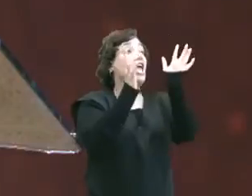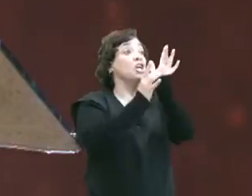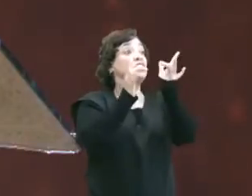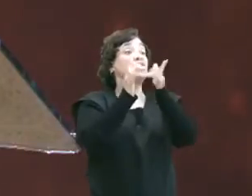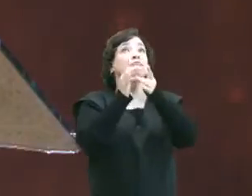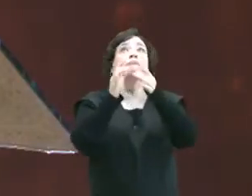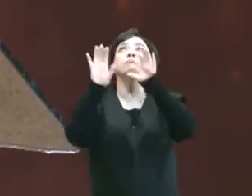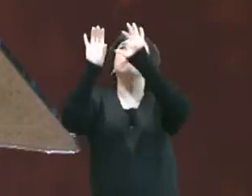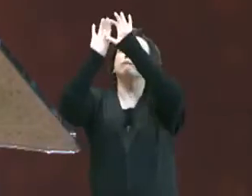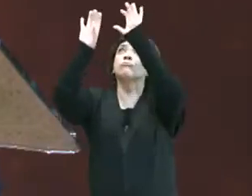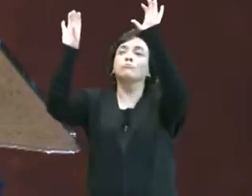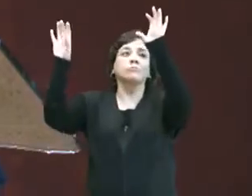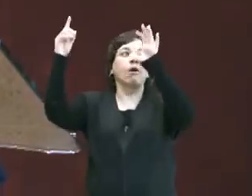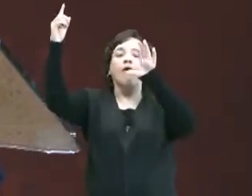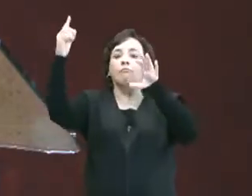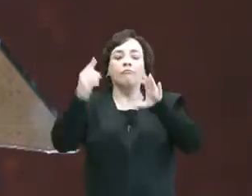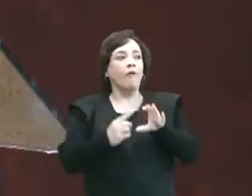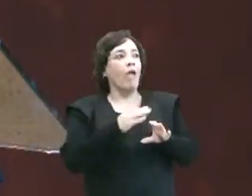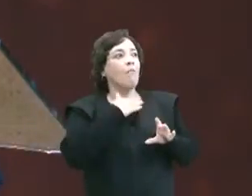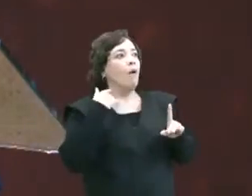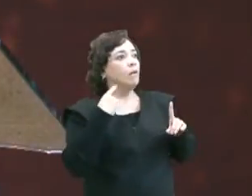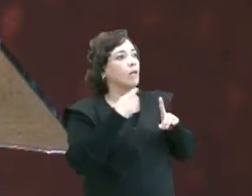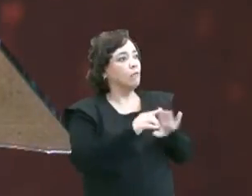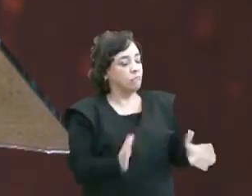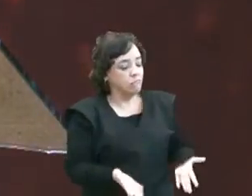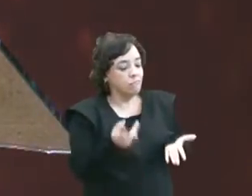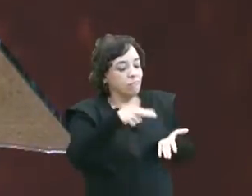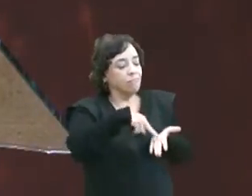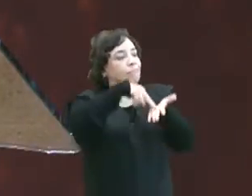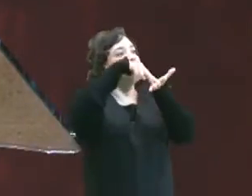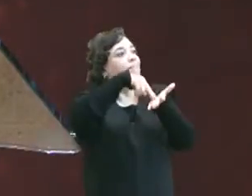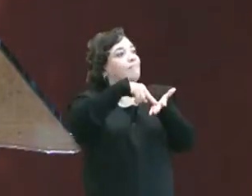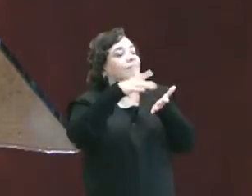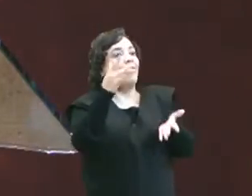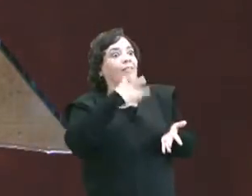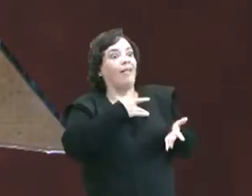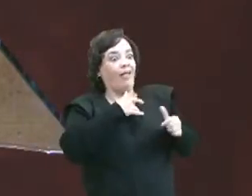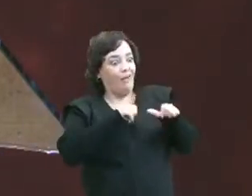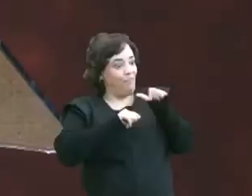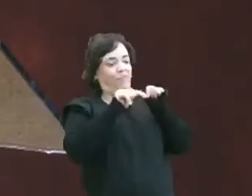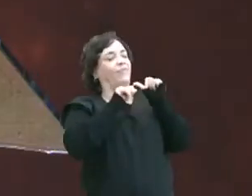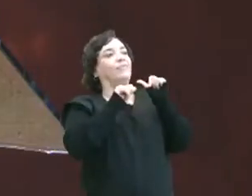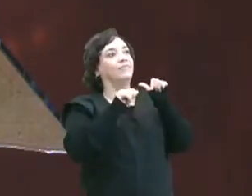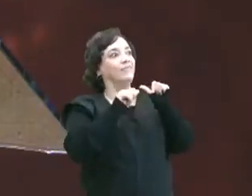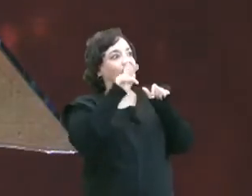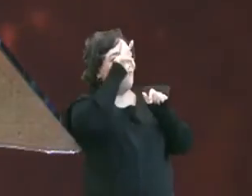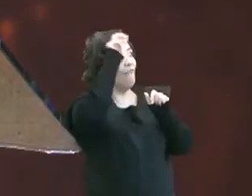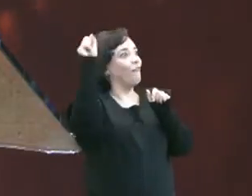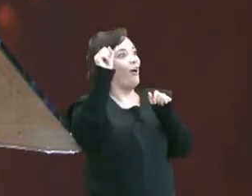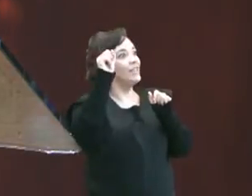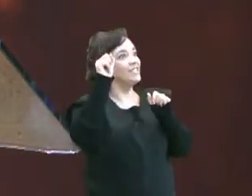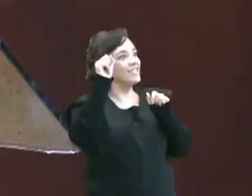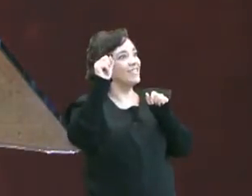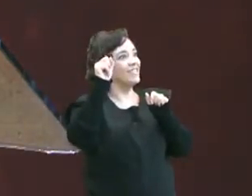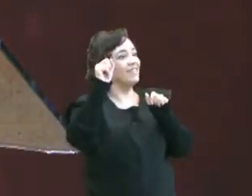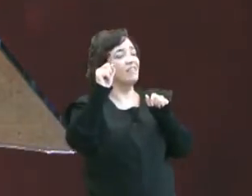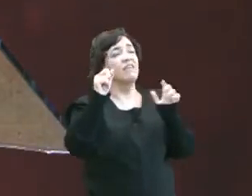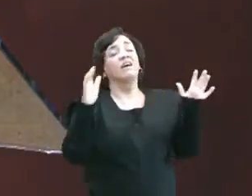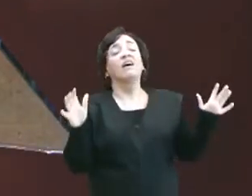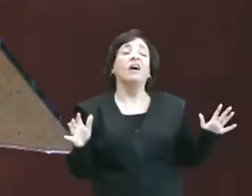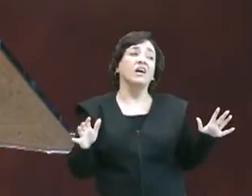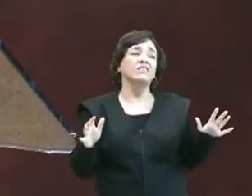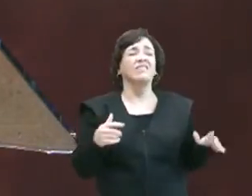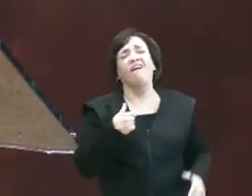das trevas, ele toca a nossa fraqueza e nos tornamos fortes. Pastor, eu não